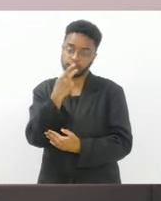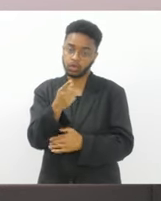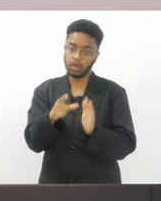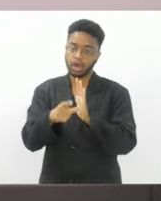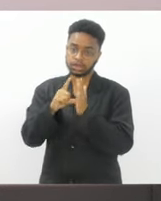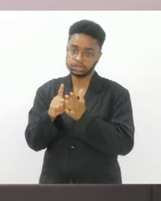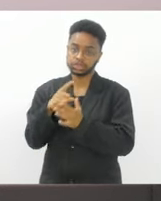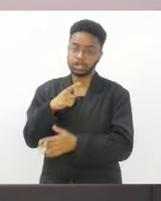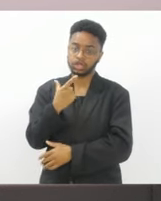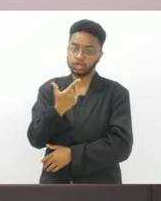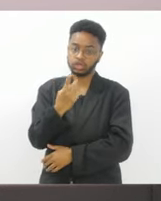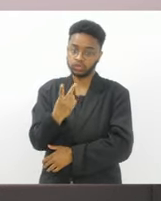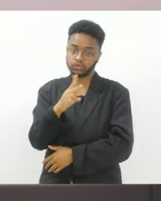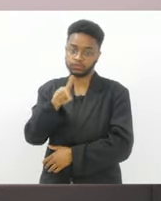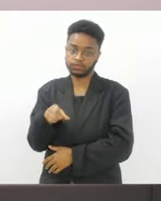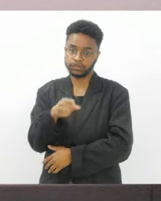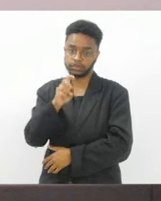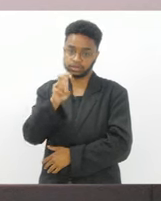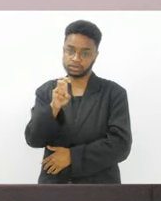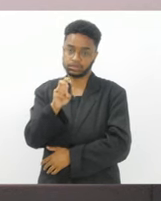aqui arrolados.